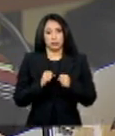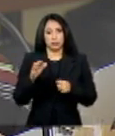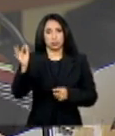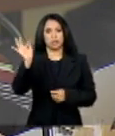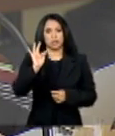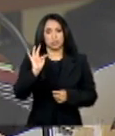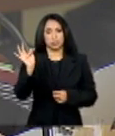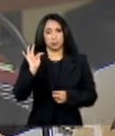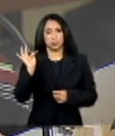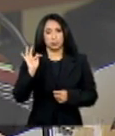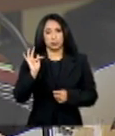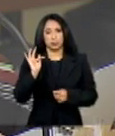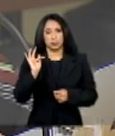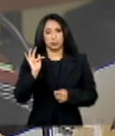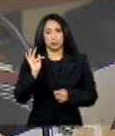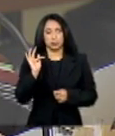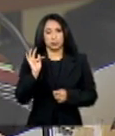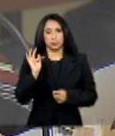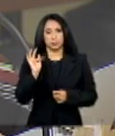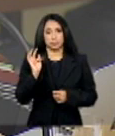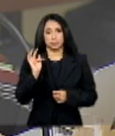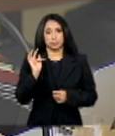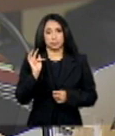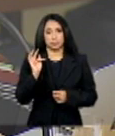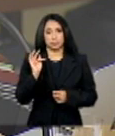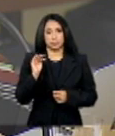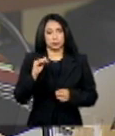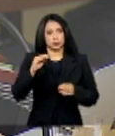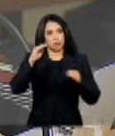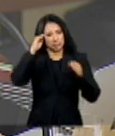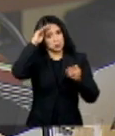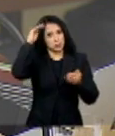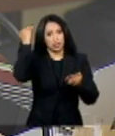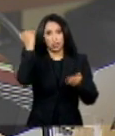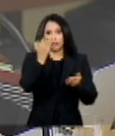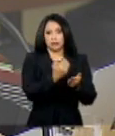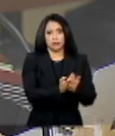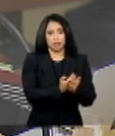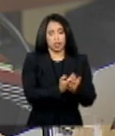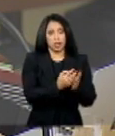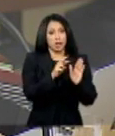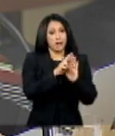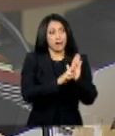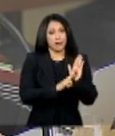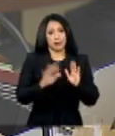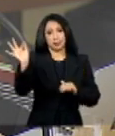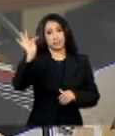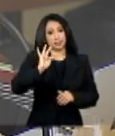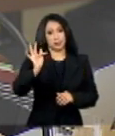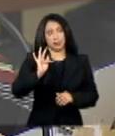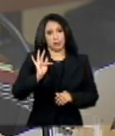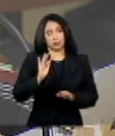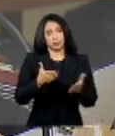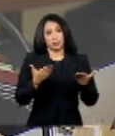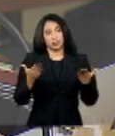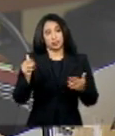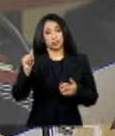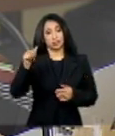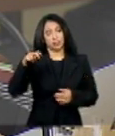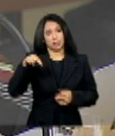caso se sujeita a normatização federal e portanto a resolução daniel